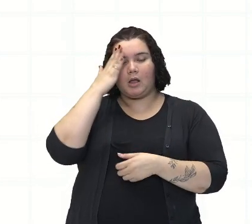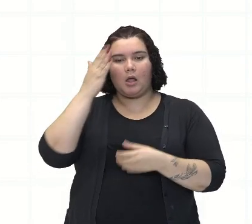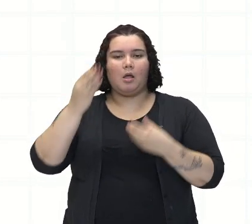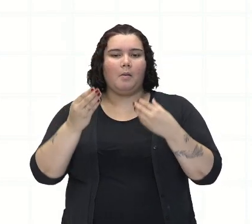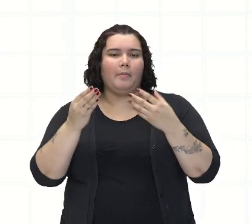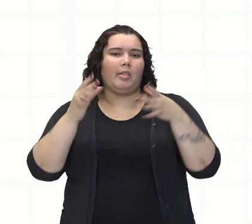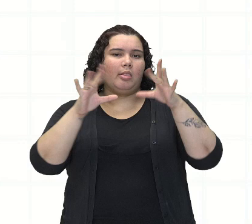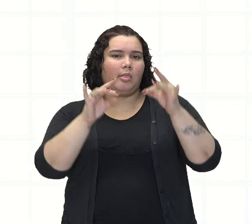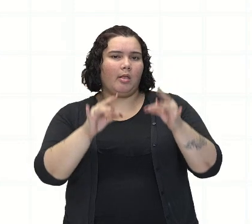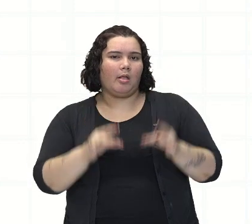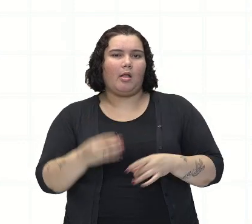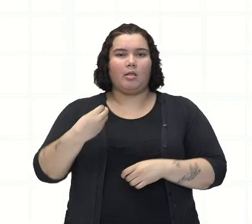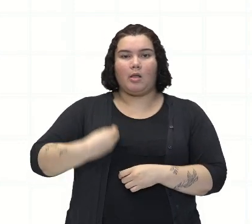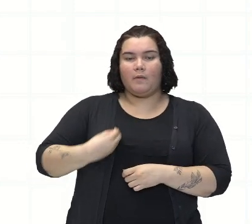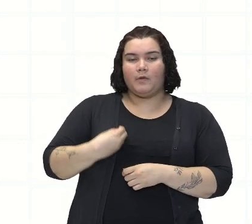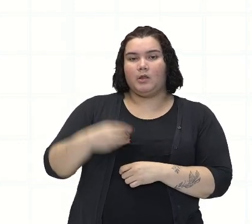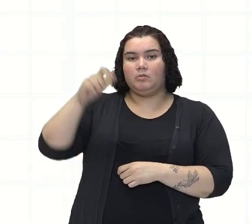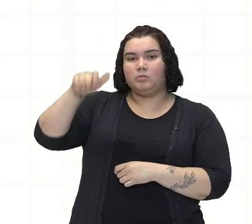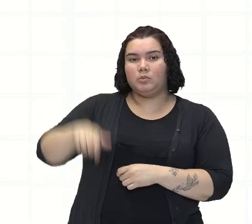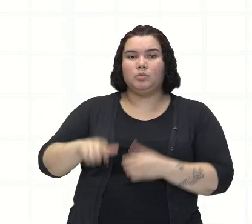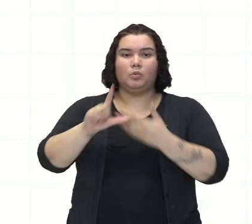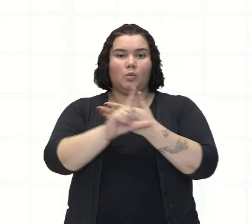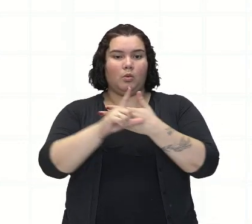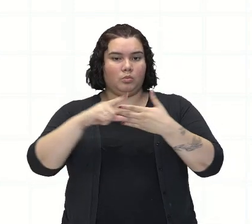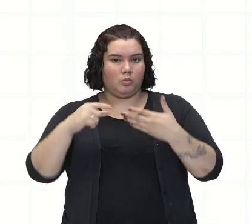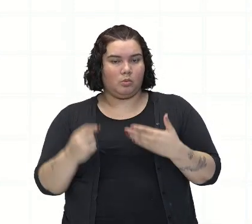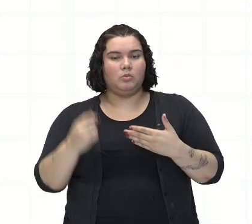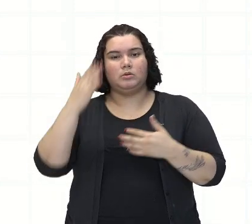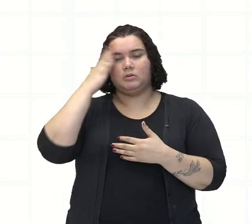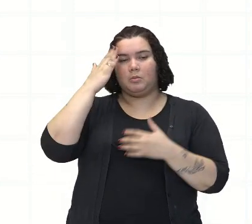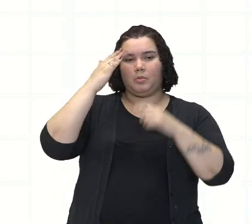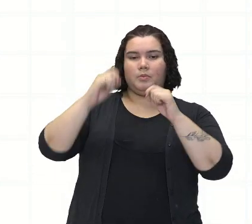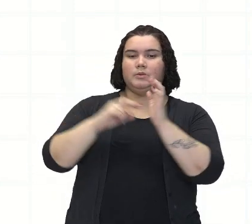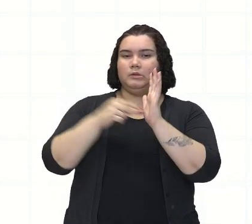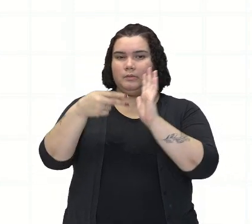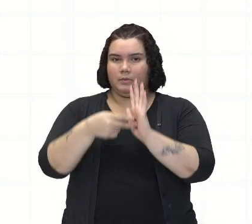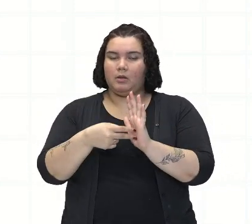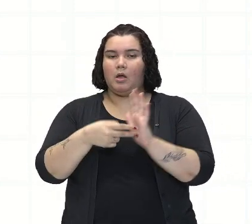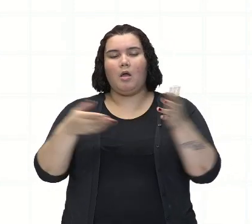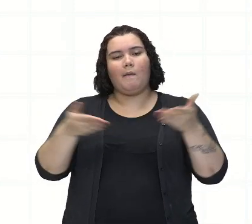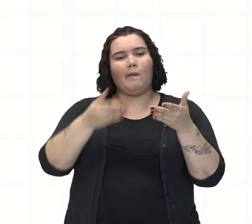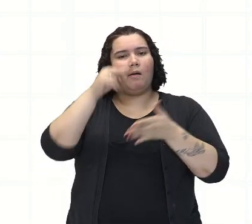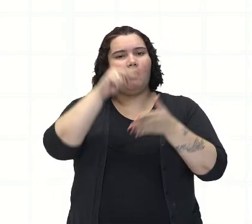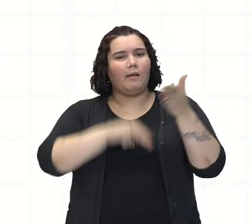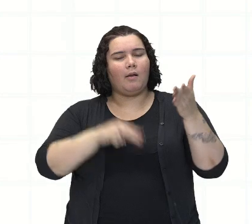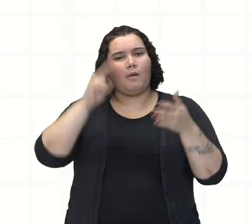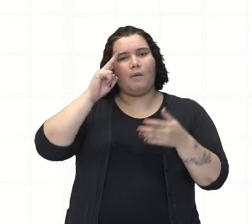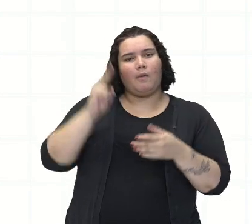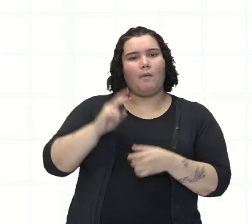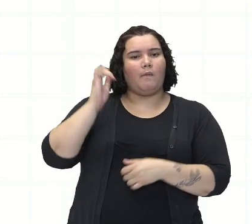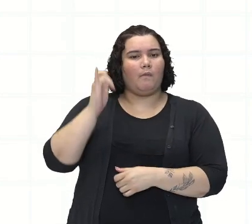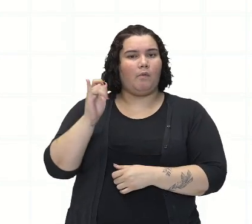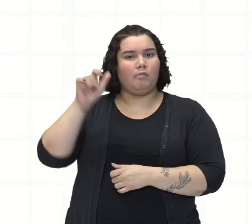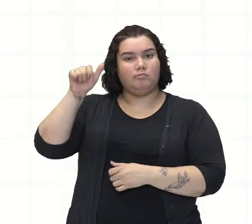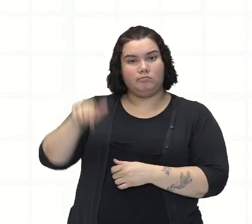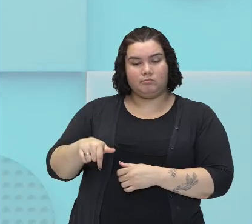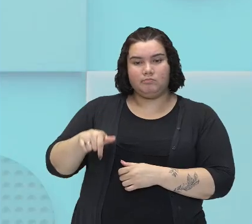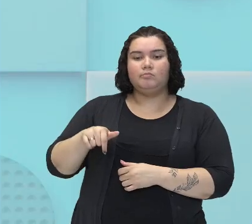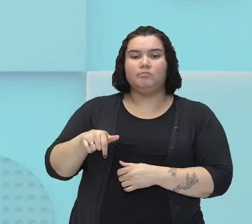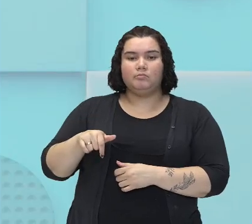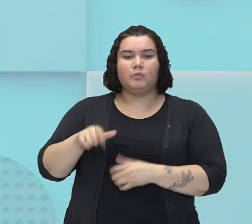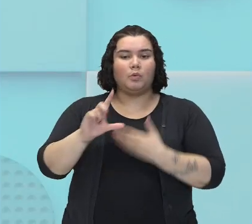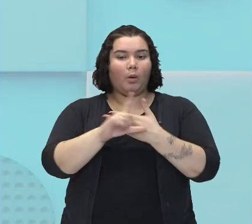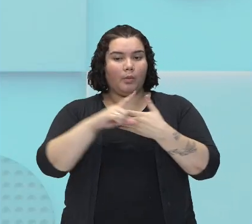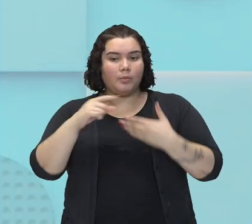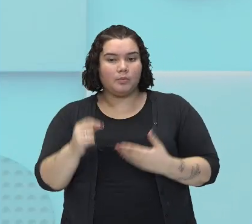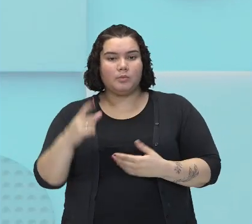nosso escritor, sobre o Guimarães Rosa, sabemos um pouquinho sobre o que é o conto, a gente vai ler um conto do Guimarães Rosa que